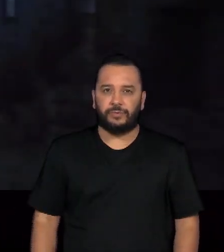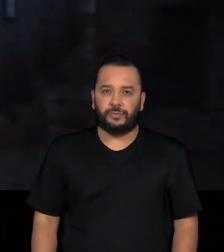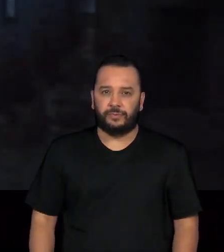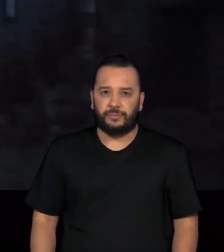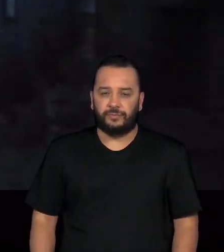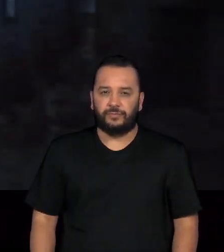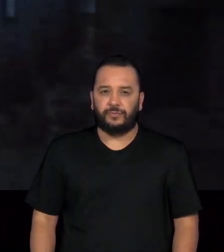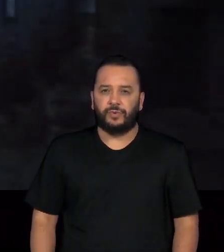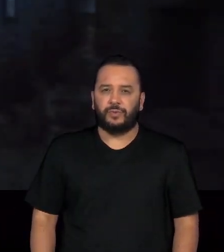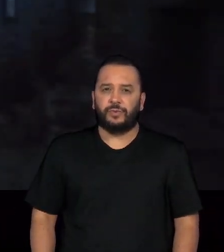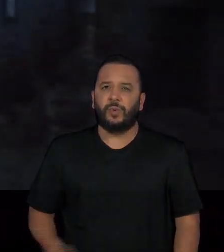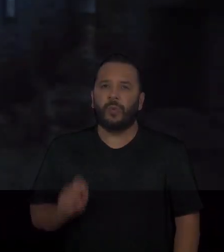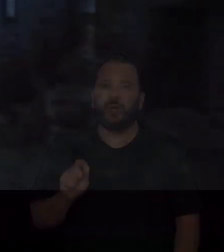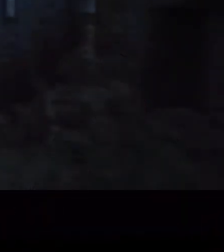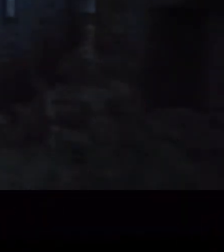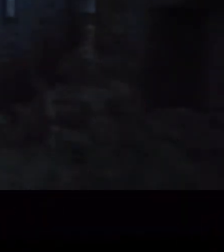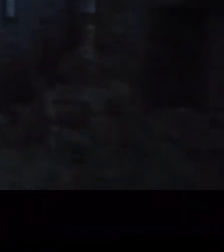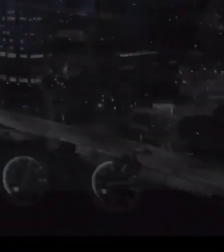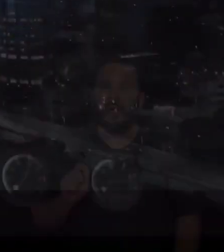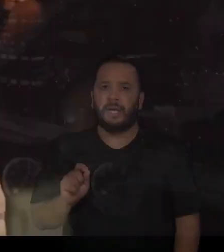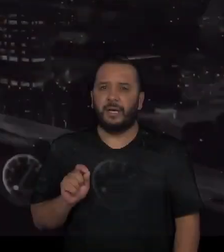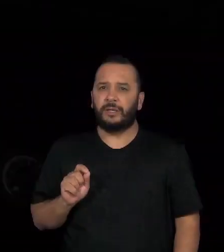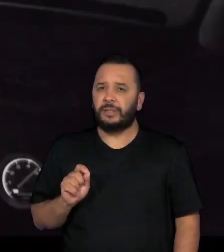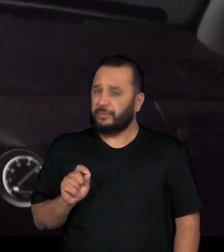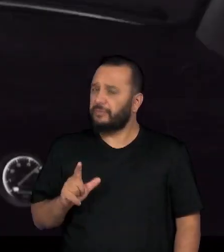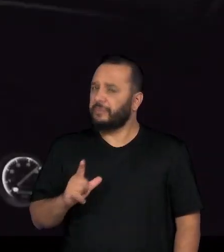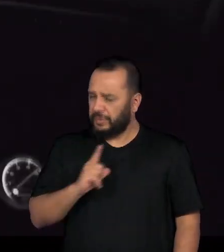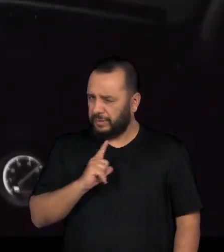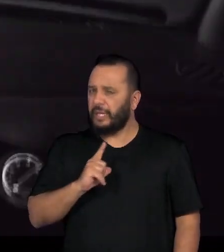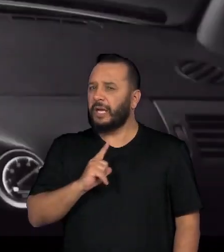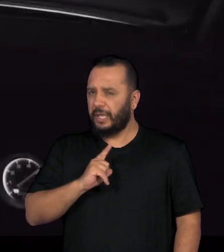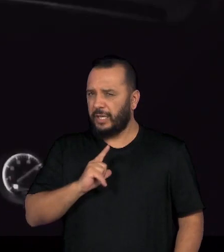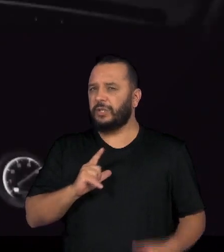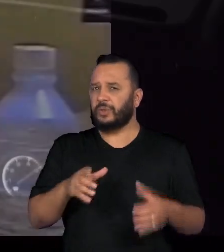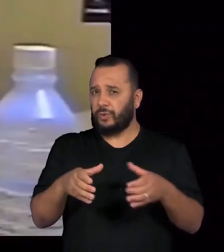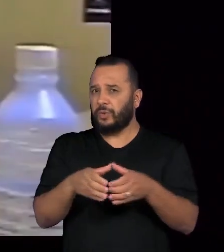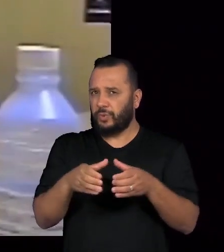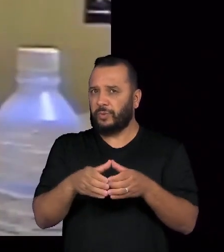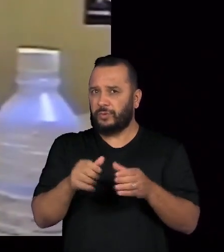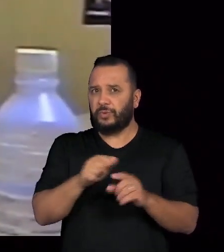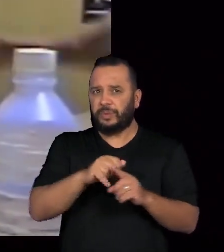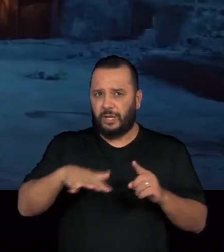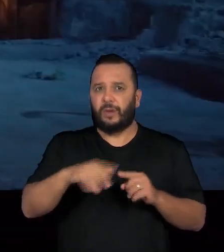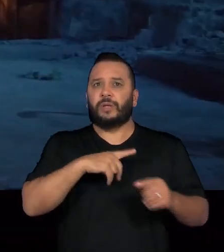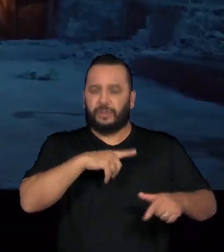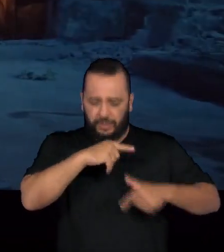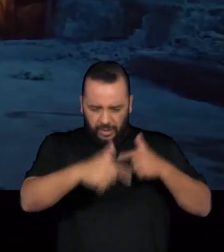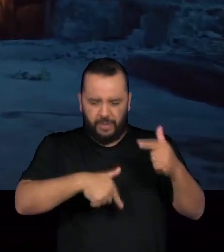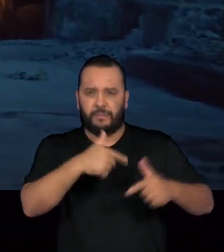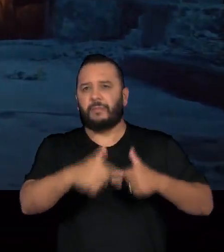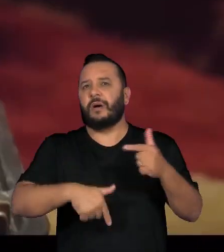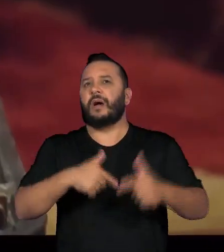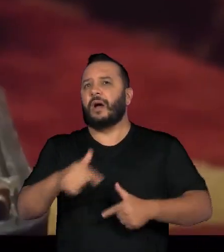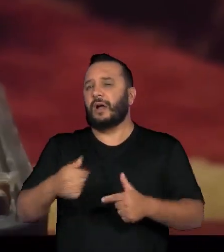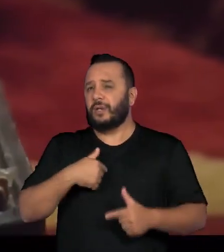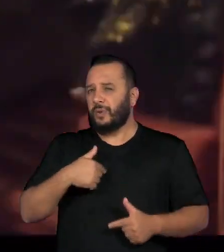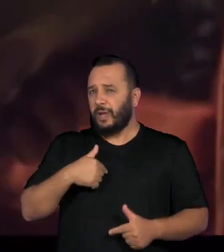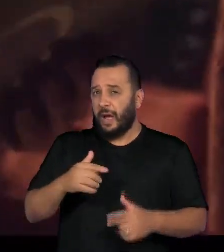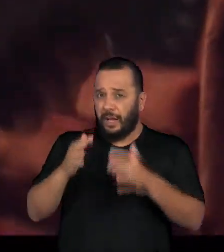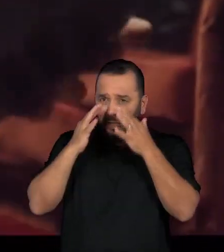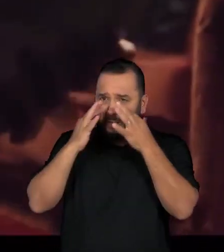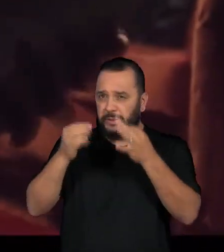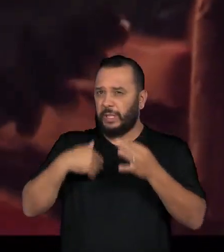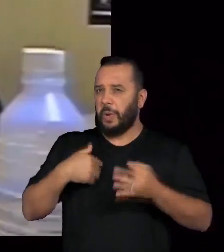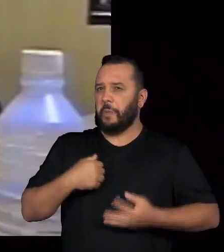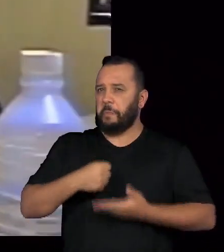O que é e o que é? O Racionais faz algum trabalho social? Clara e salgada. Esse é o trabalho social. Cabe em um olho e pesa uma